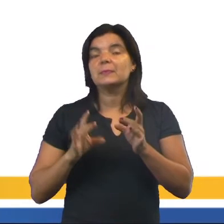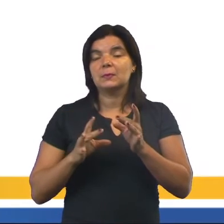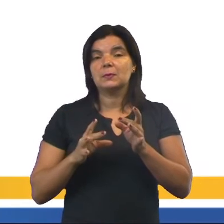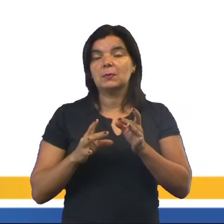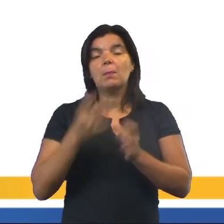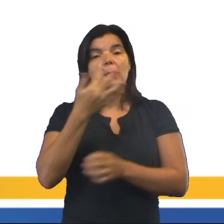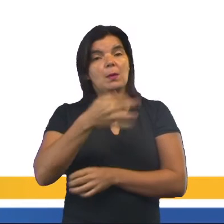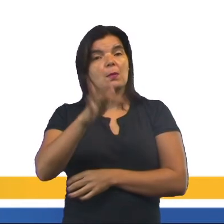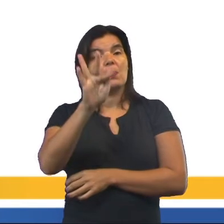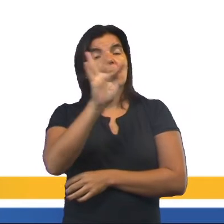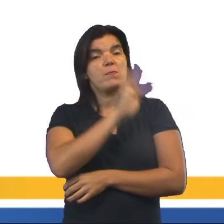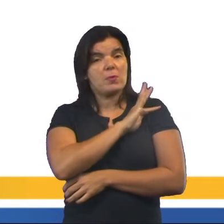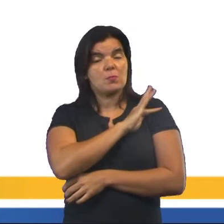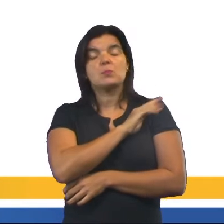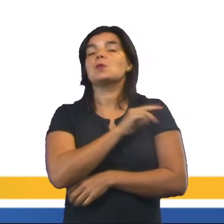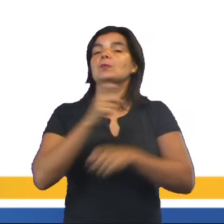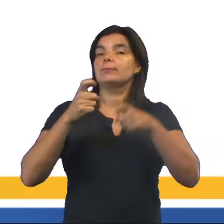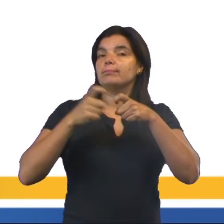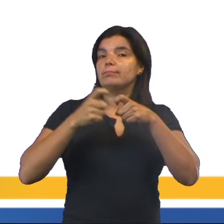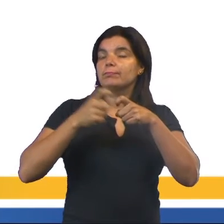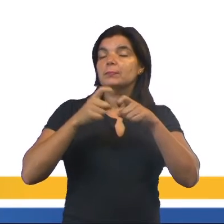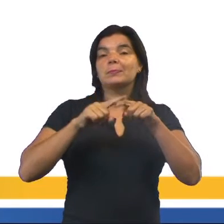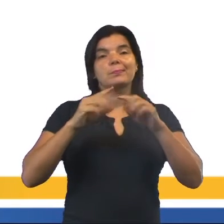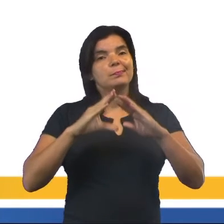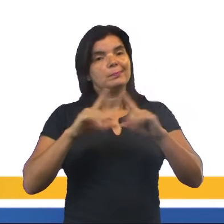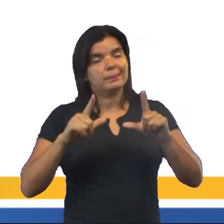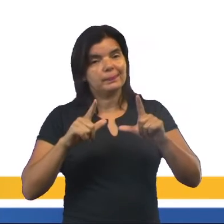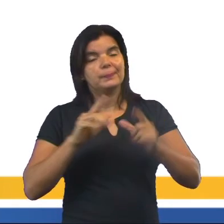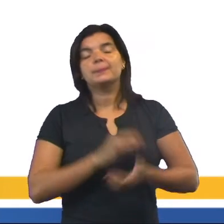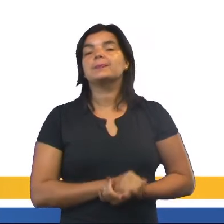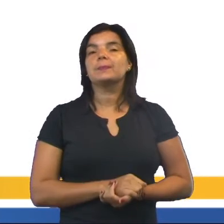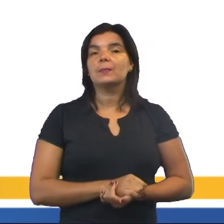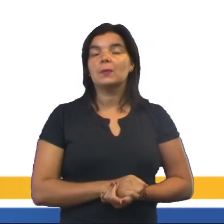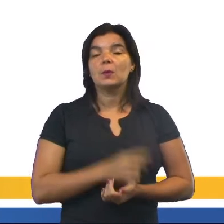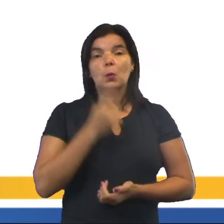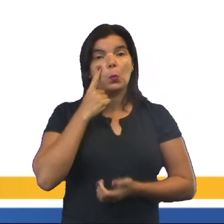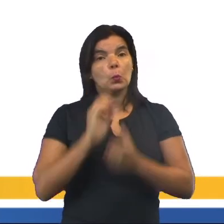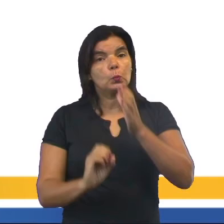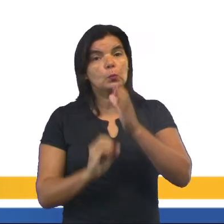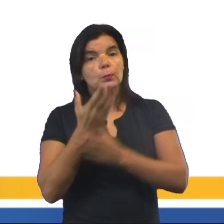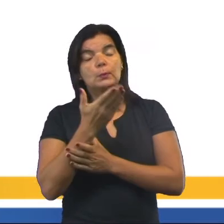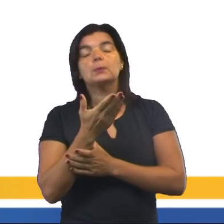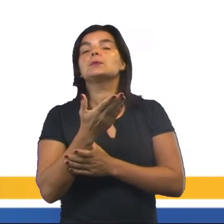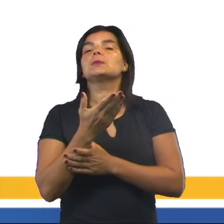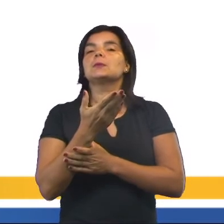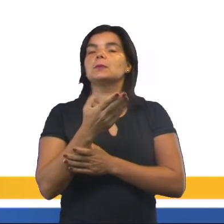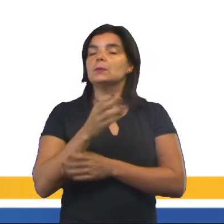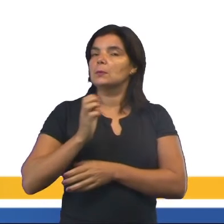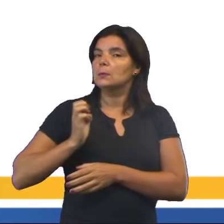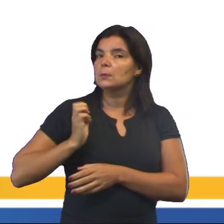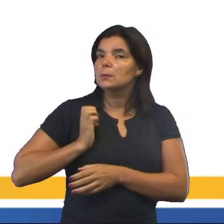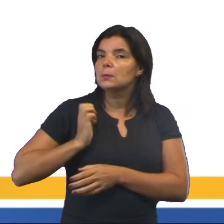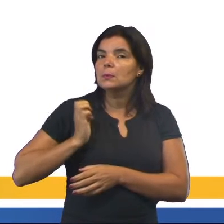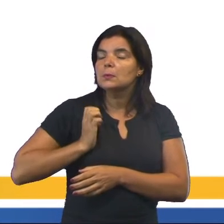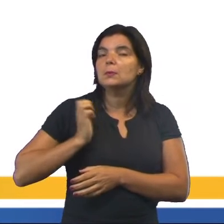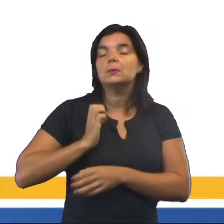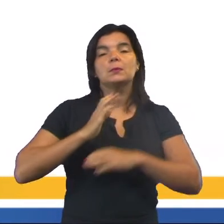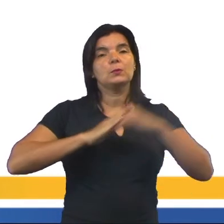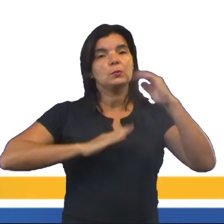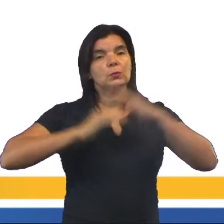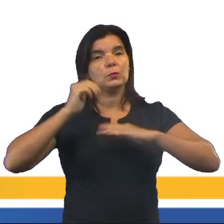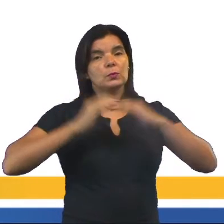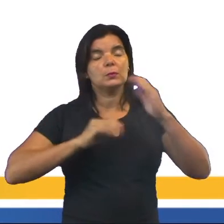as faculdades de medicina. Só que é claro que quando surgiu aí toda a ética médica, essa